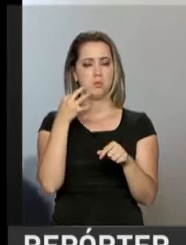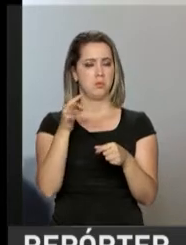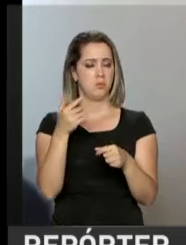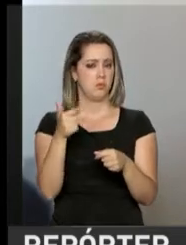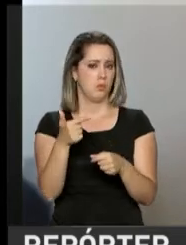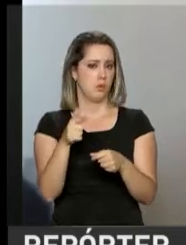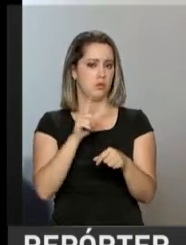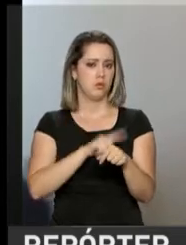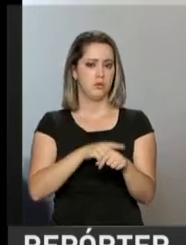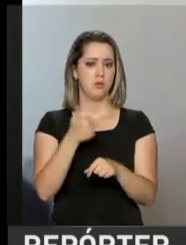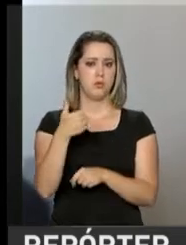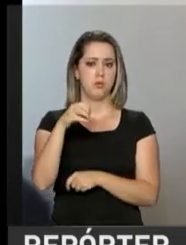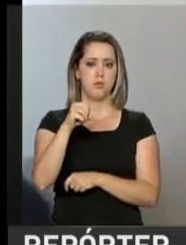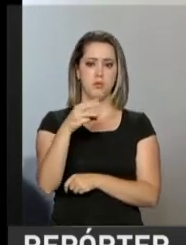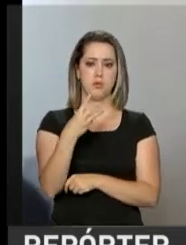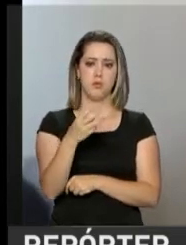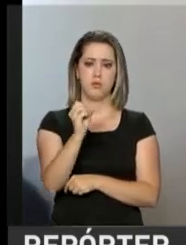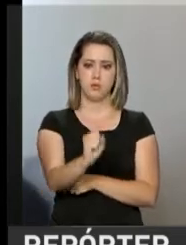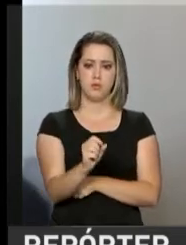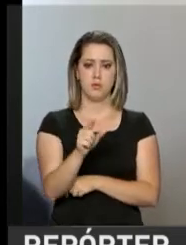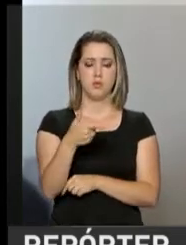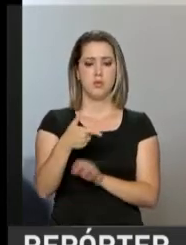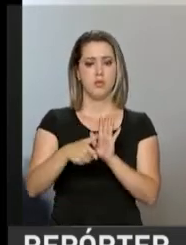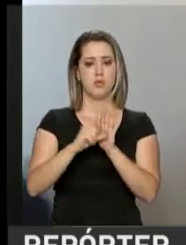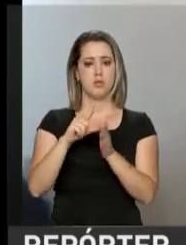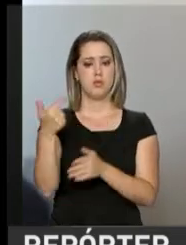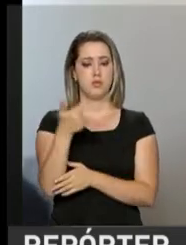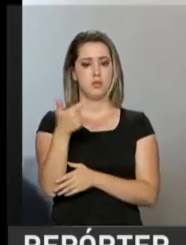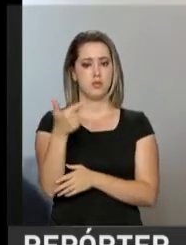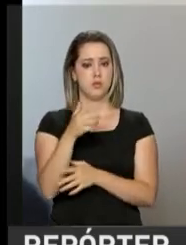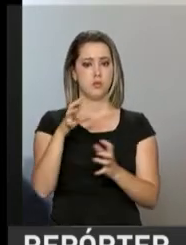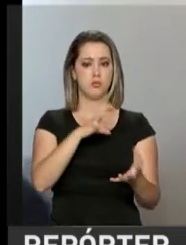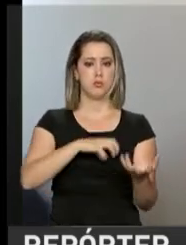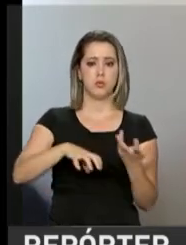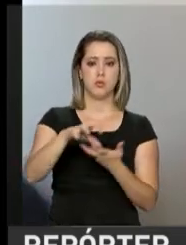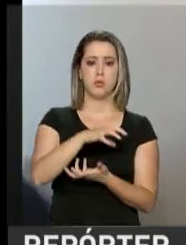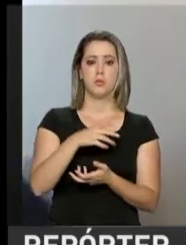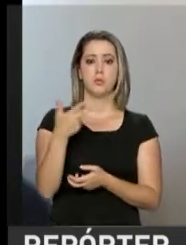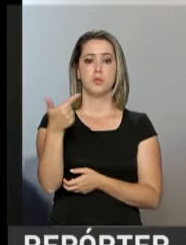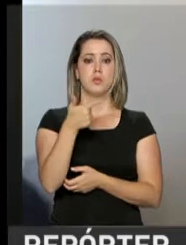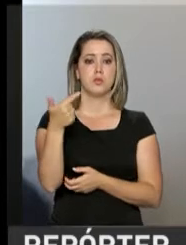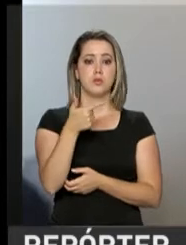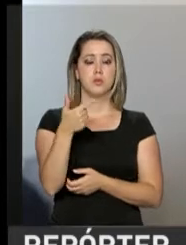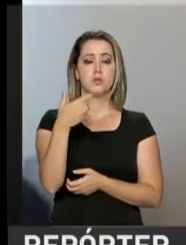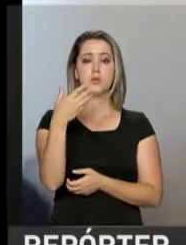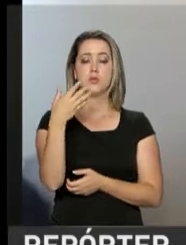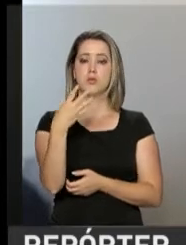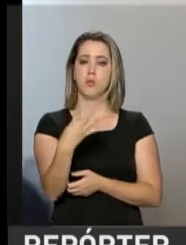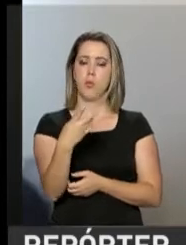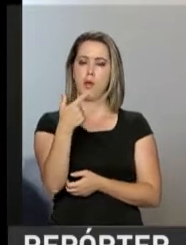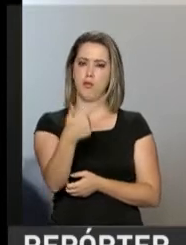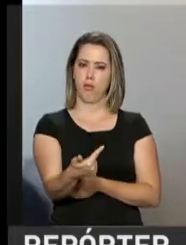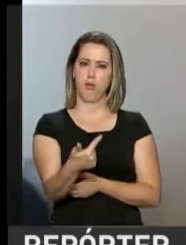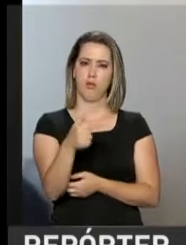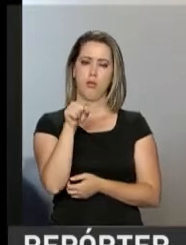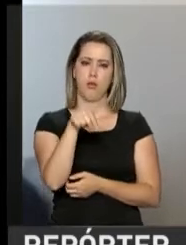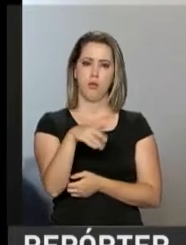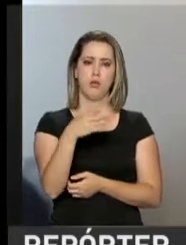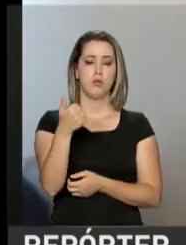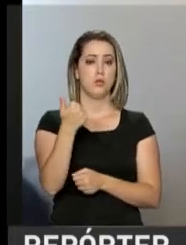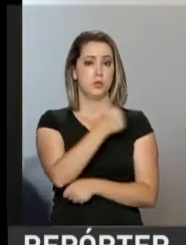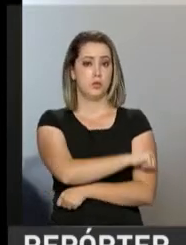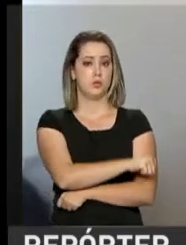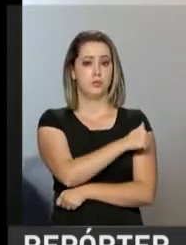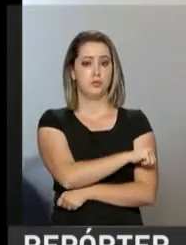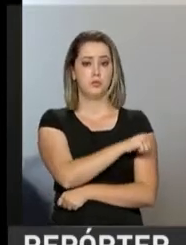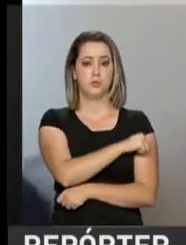foi em 1938, logo antes da Segunda Guerra, e a segunda, que é uma das mais conhecidas, foi em 1942, ela aconteceu no Rio de Janeiro e